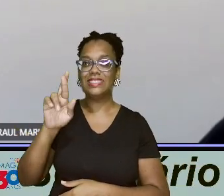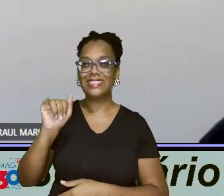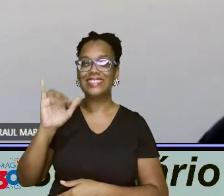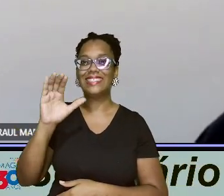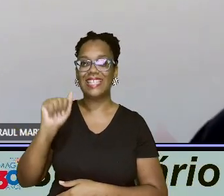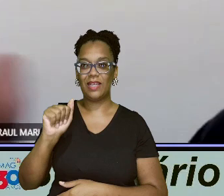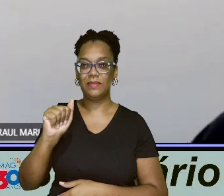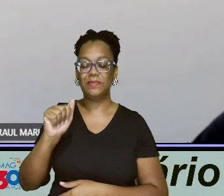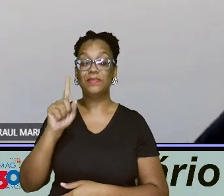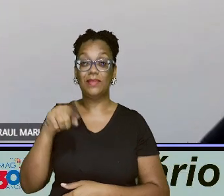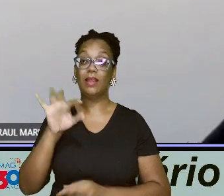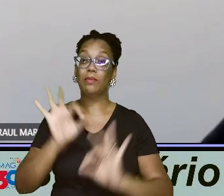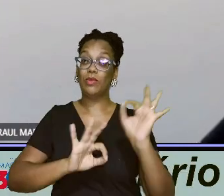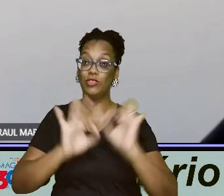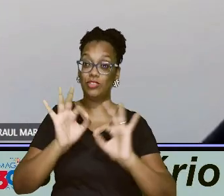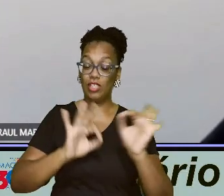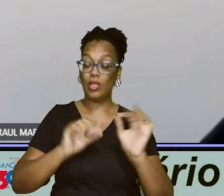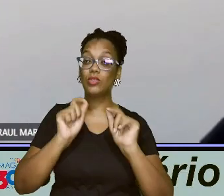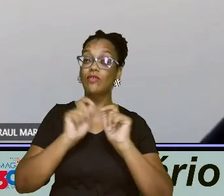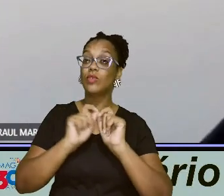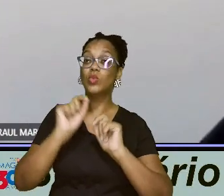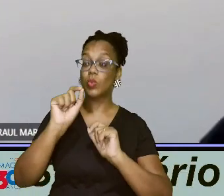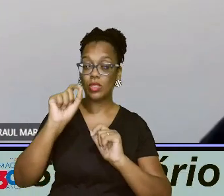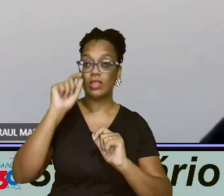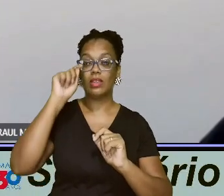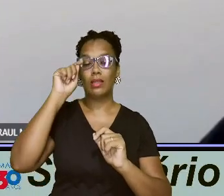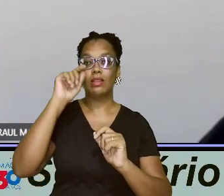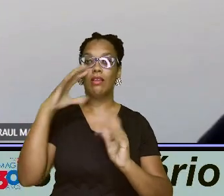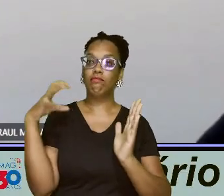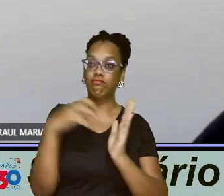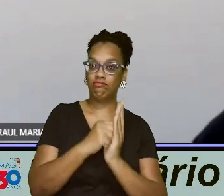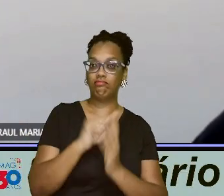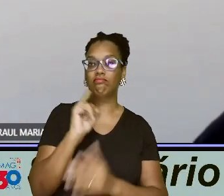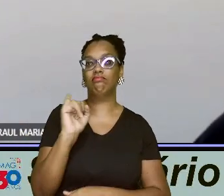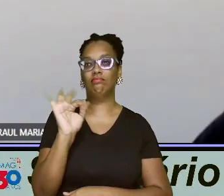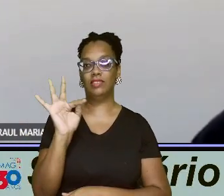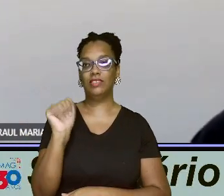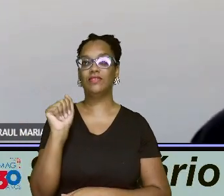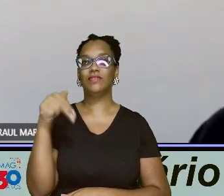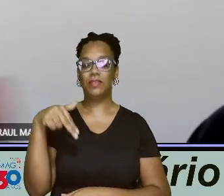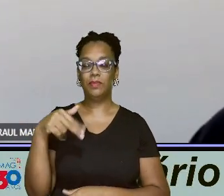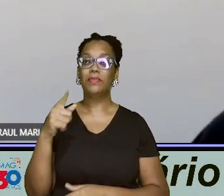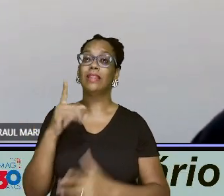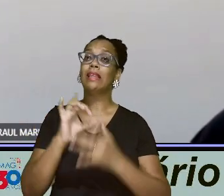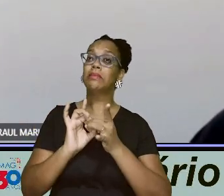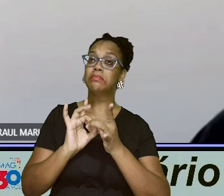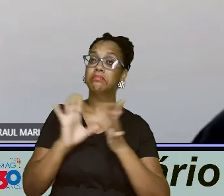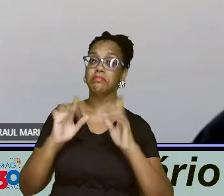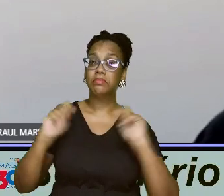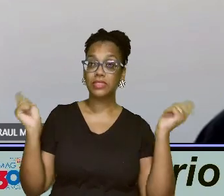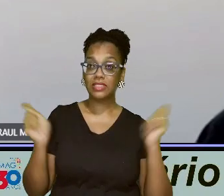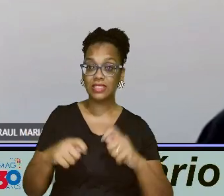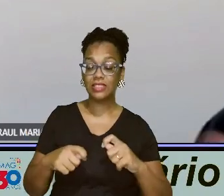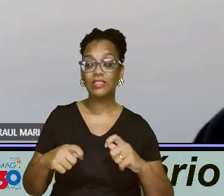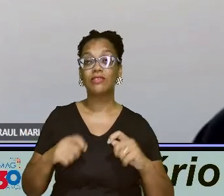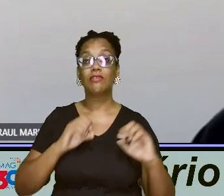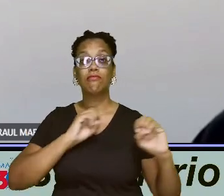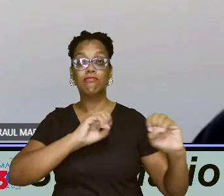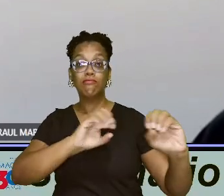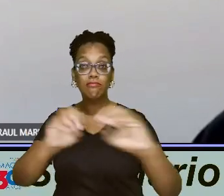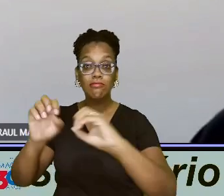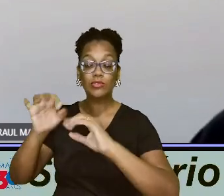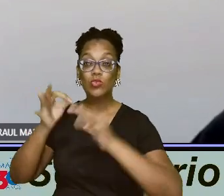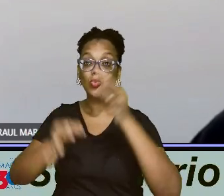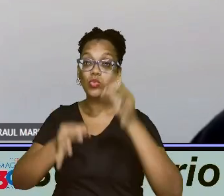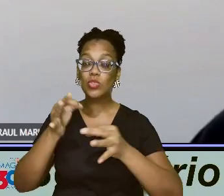um projeto feito também com o credenciamento da Infam, que foi possível capacitar os juízes não só para a